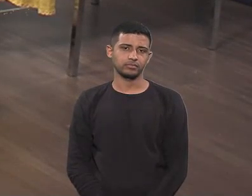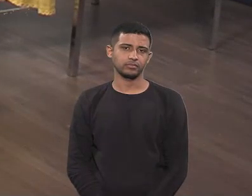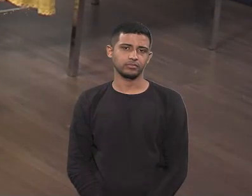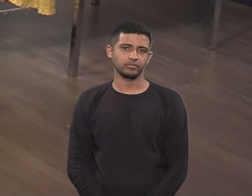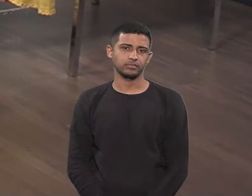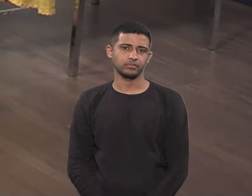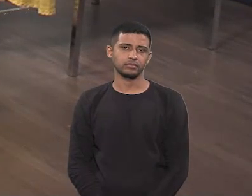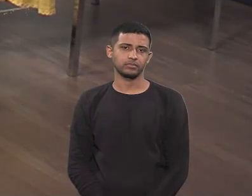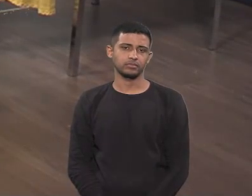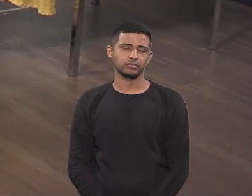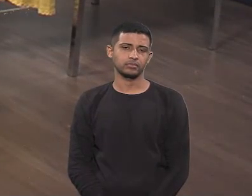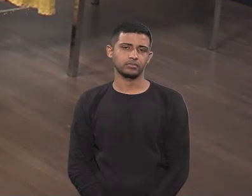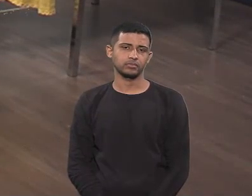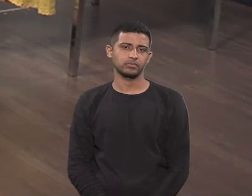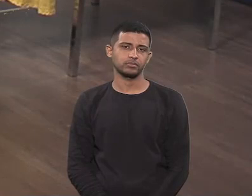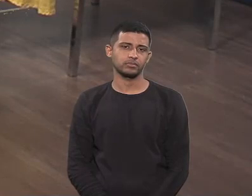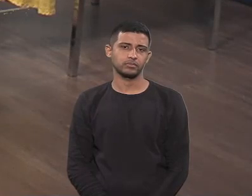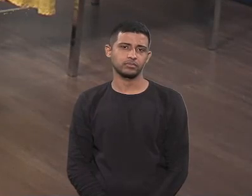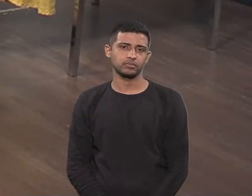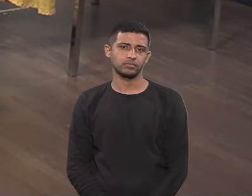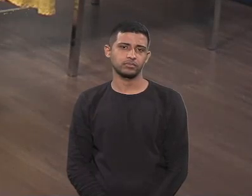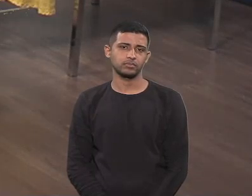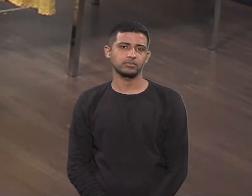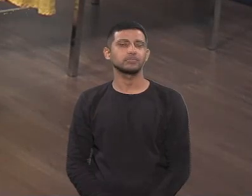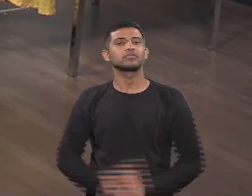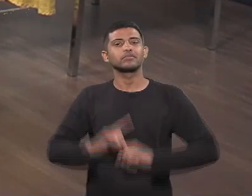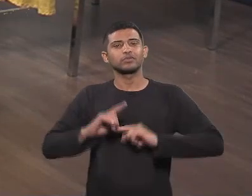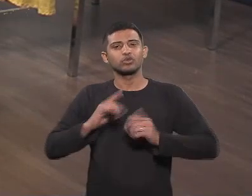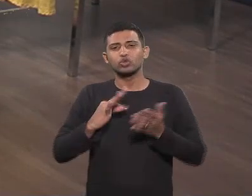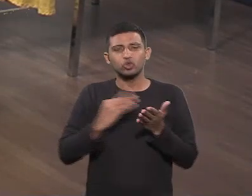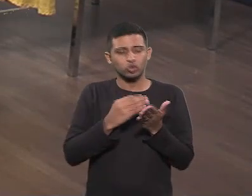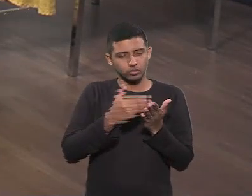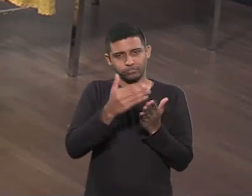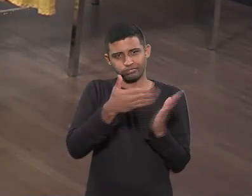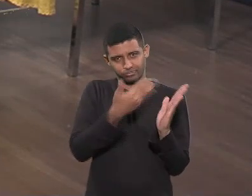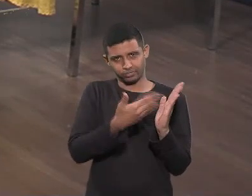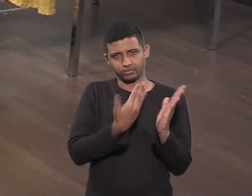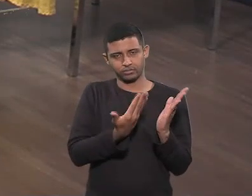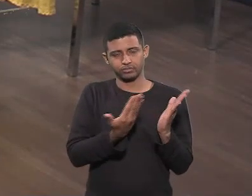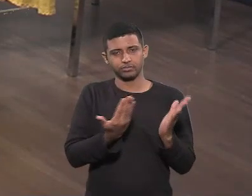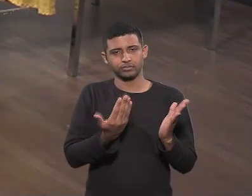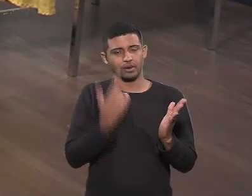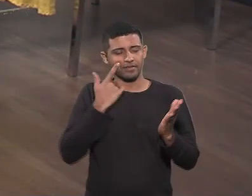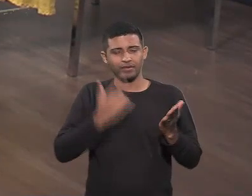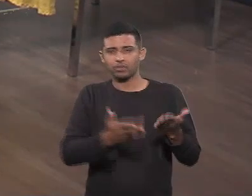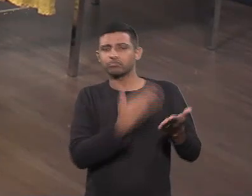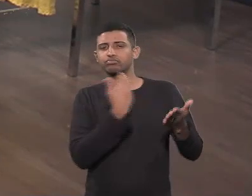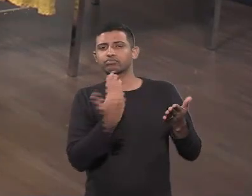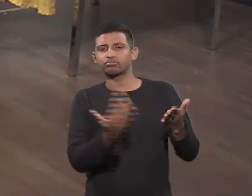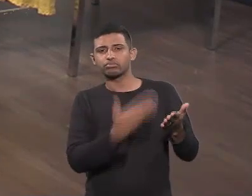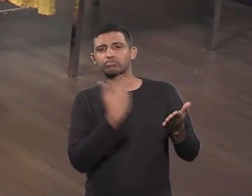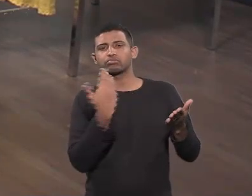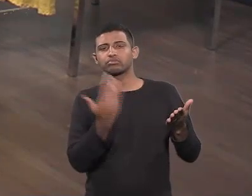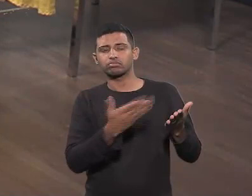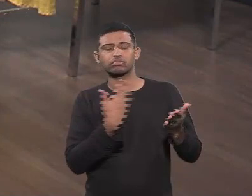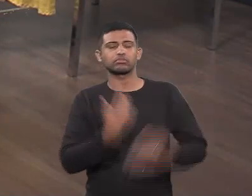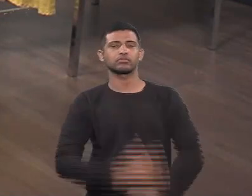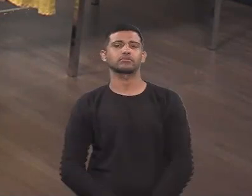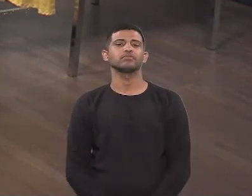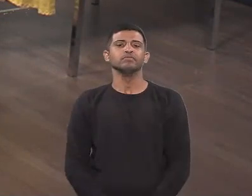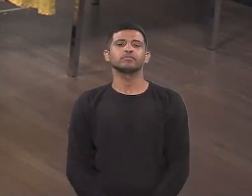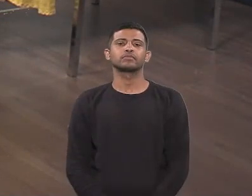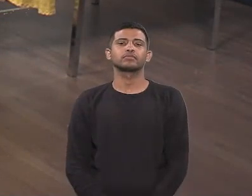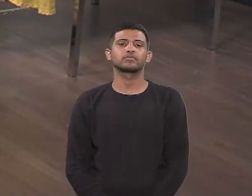né? E o resto do livro é assim, com a... Vira